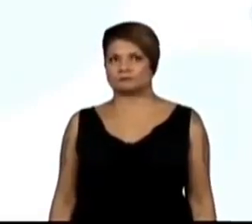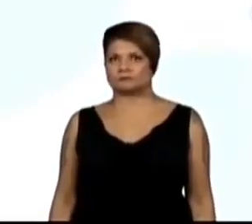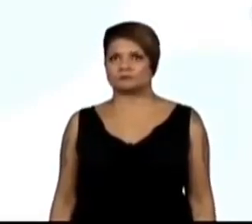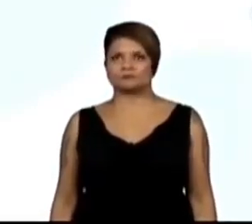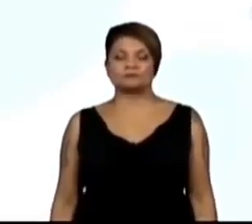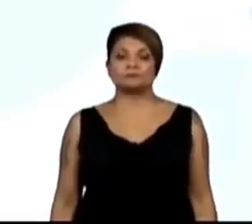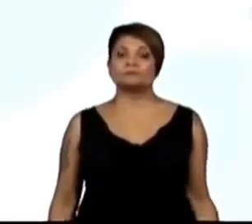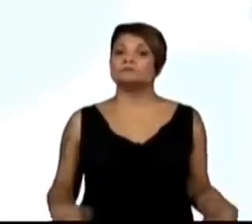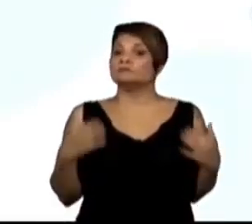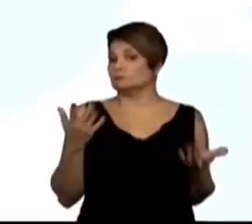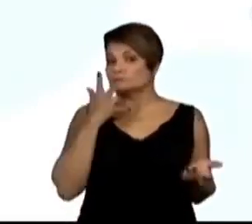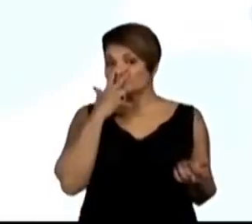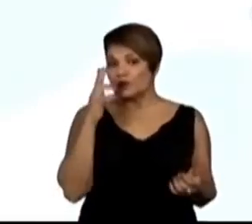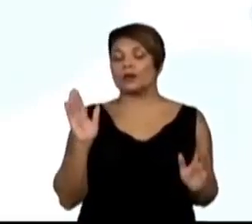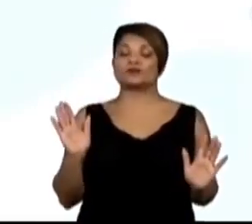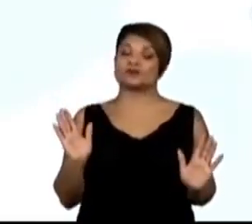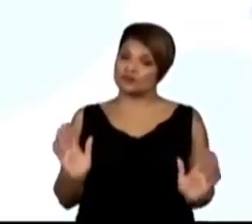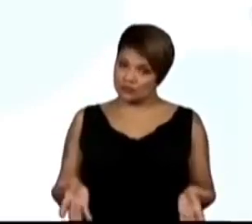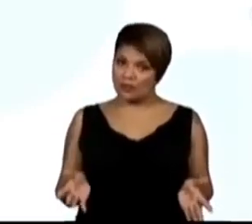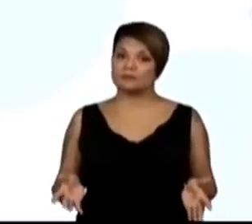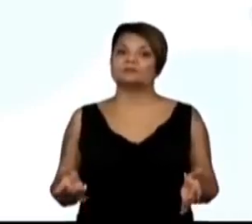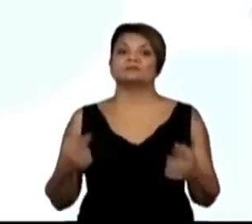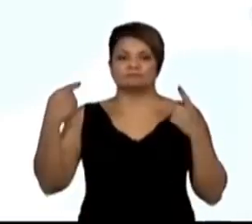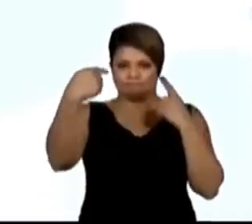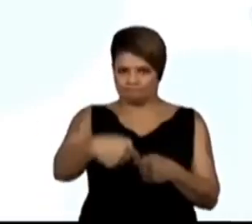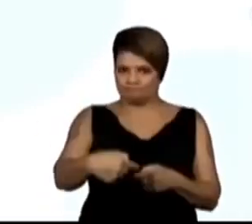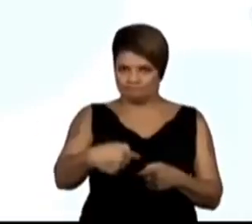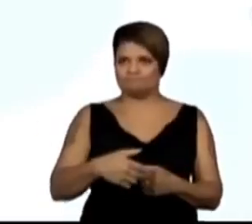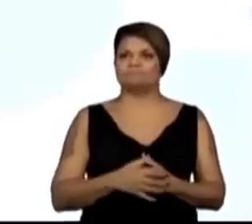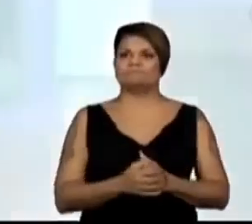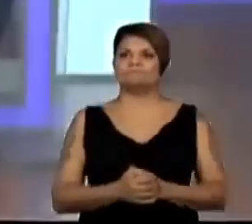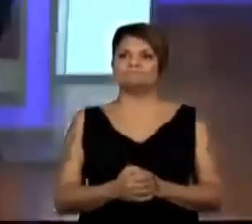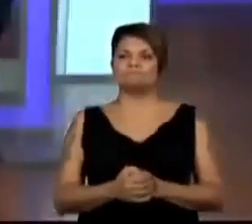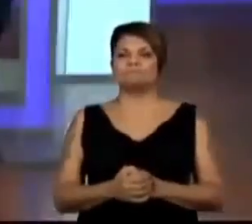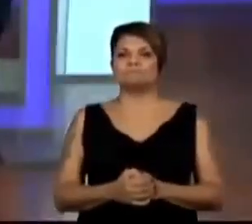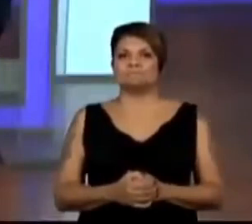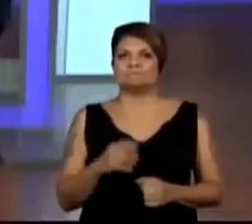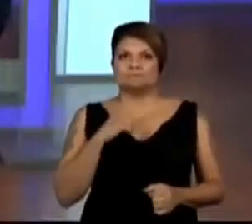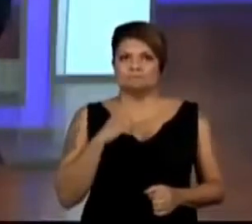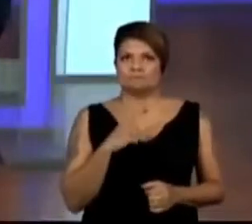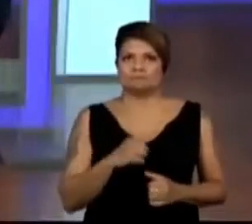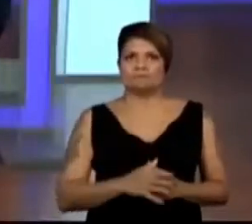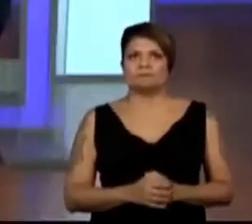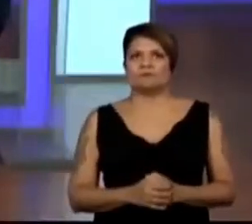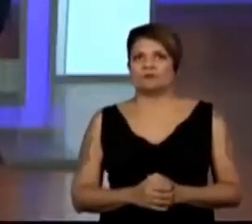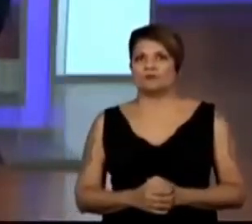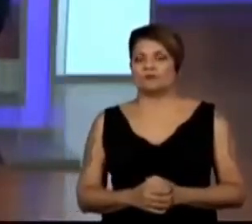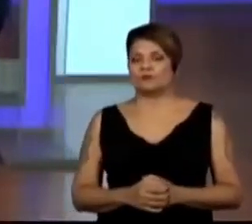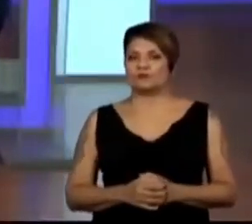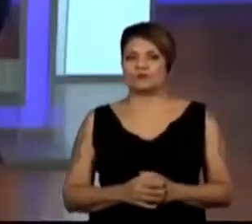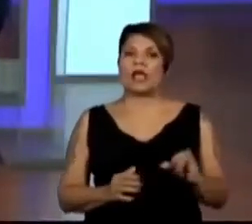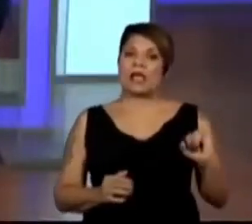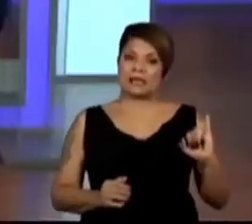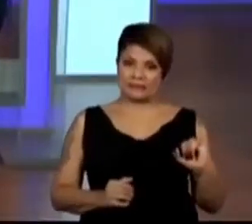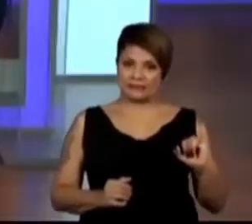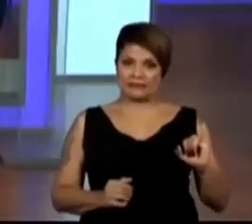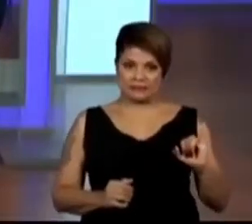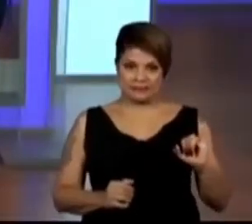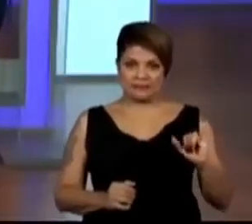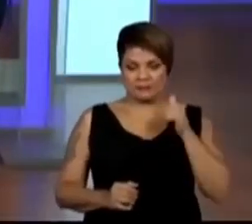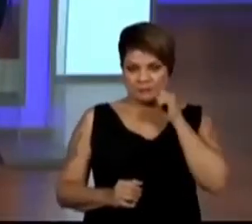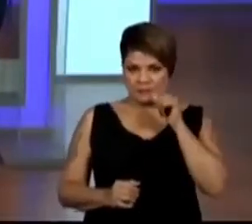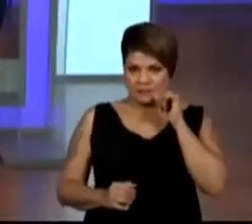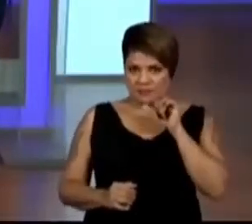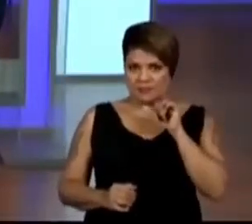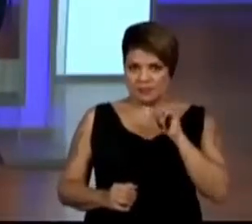Eu acho que agora a gente já vai para o desafio que eu já tenho agora, ó. A Isabelle tem